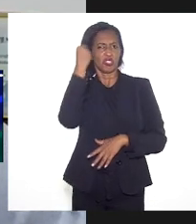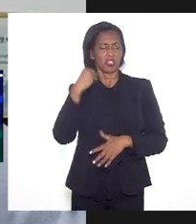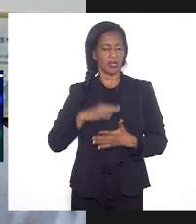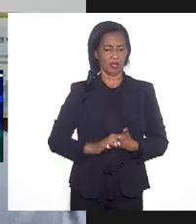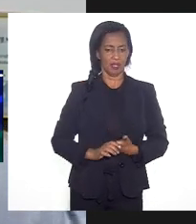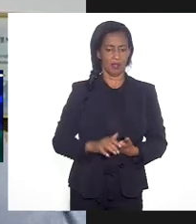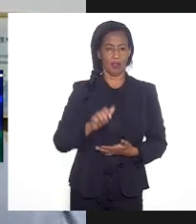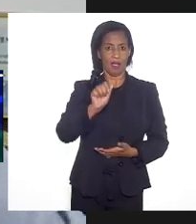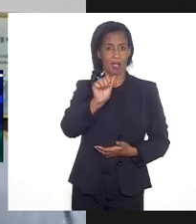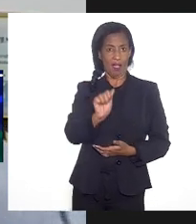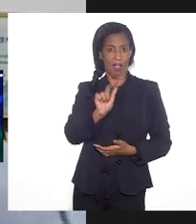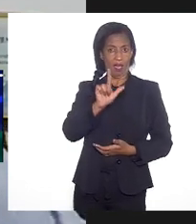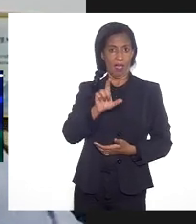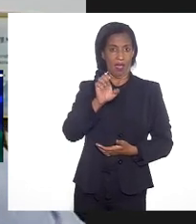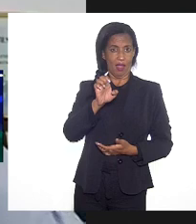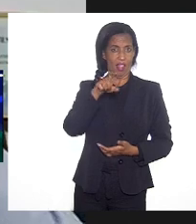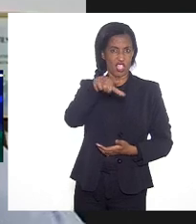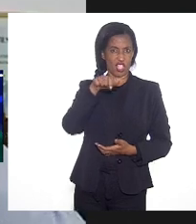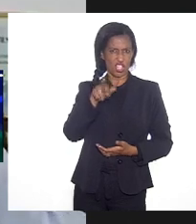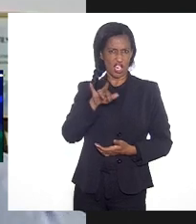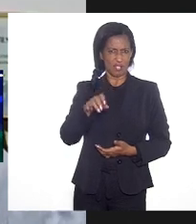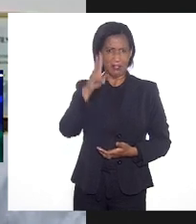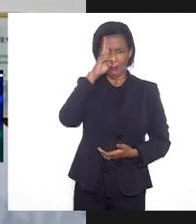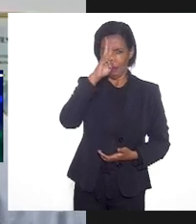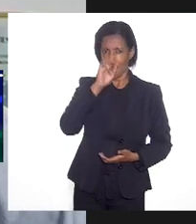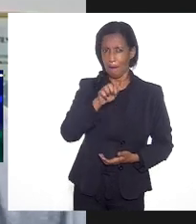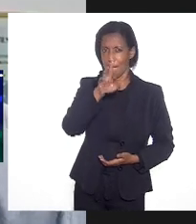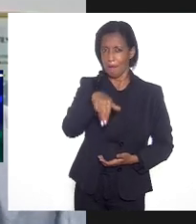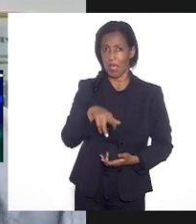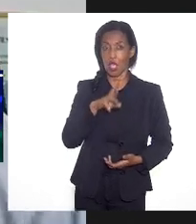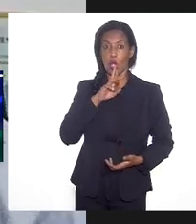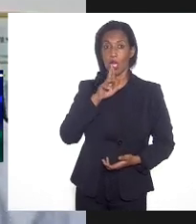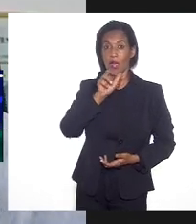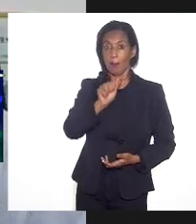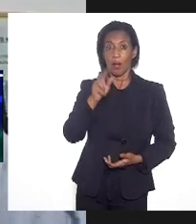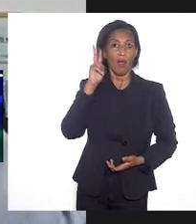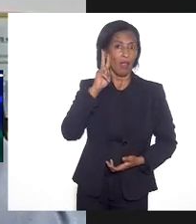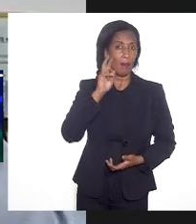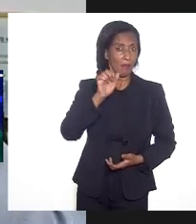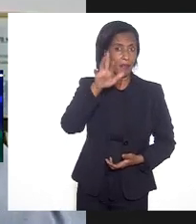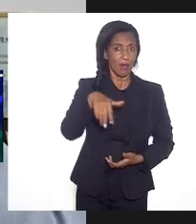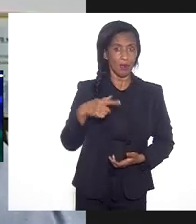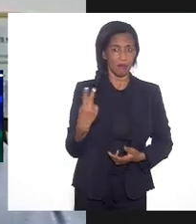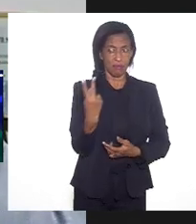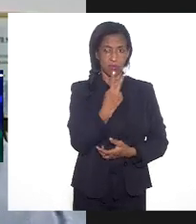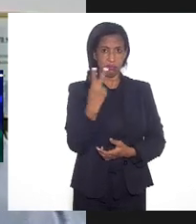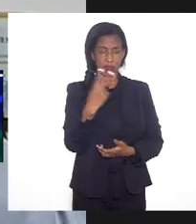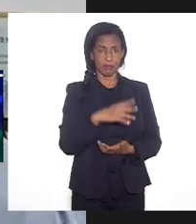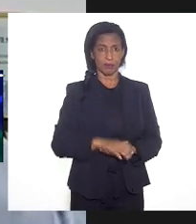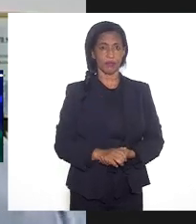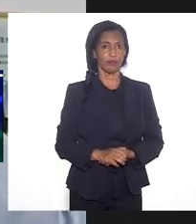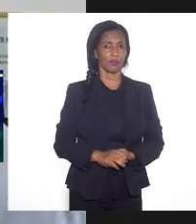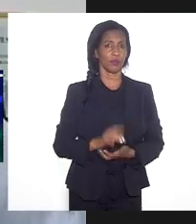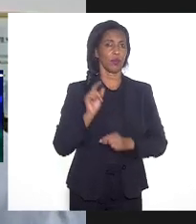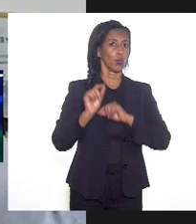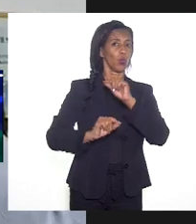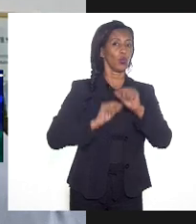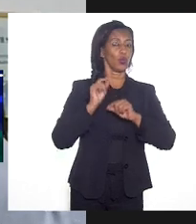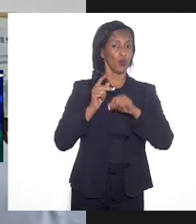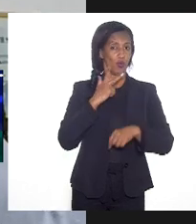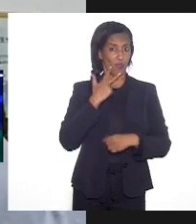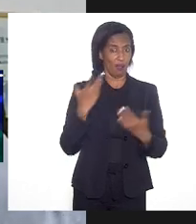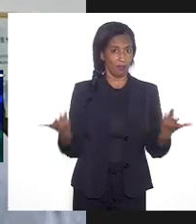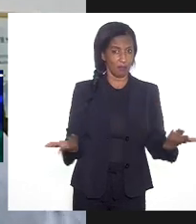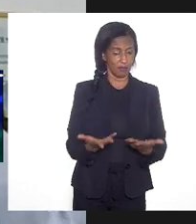deputado Alexandre Knoploch se lembra bem. O deputado Rodrigo Amorim se lembra bem. O que eu vou contar